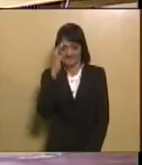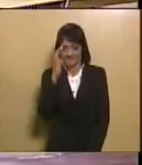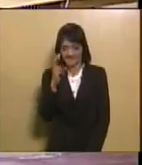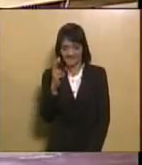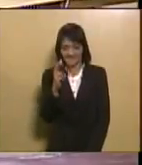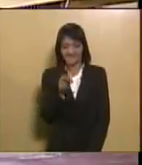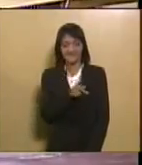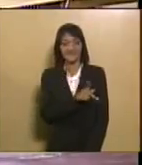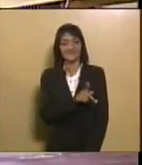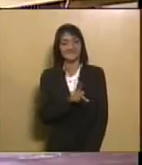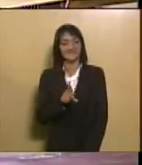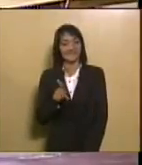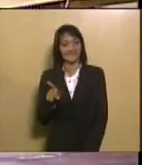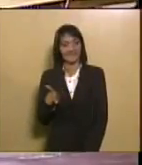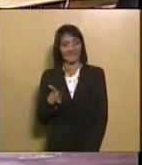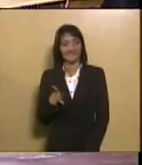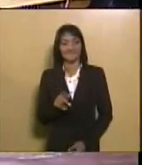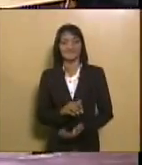Senhor presidente,